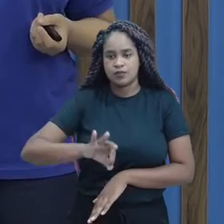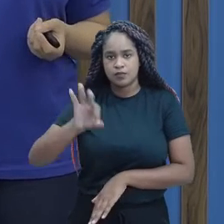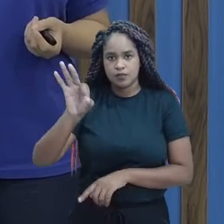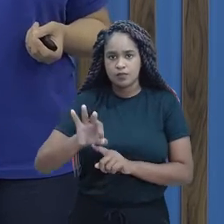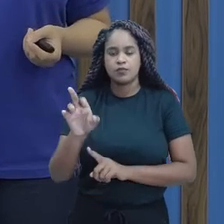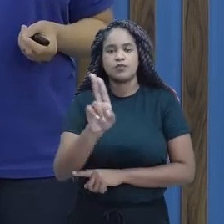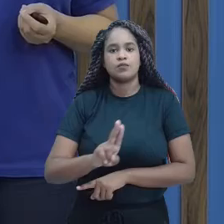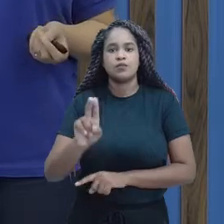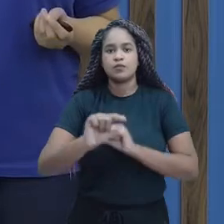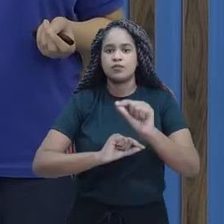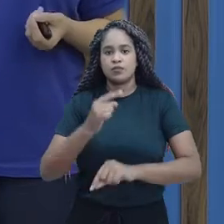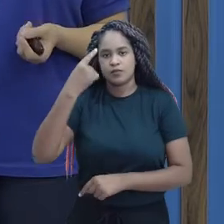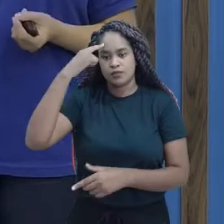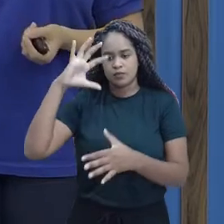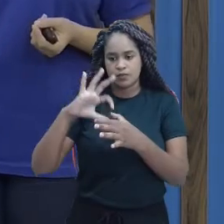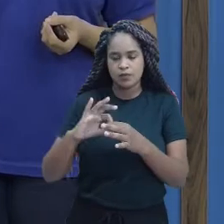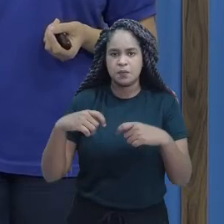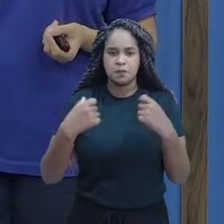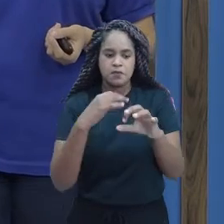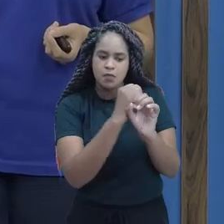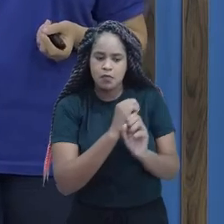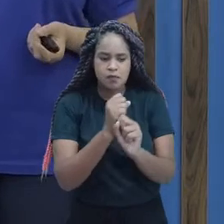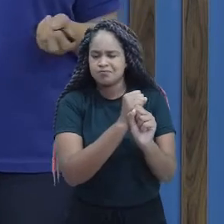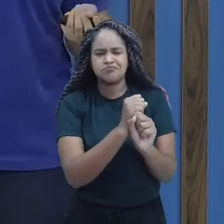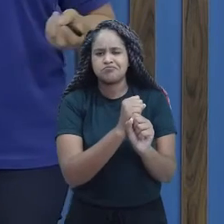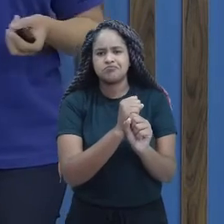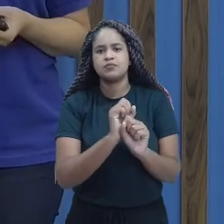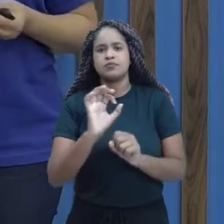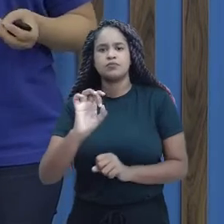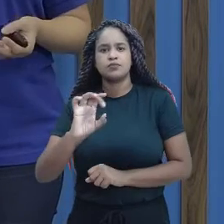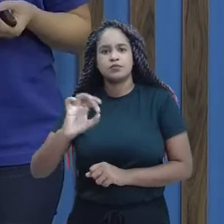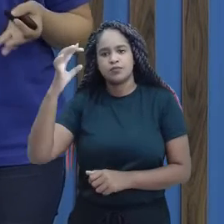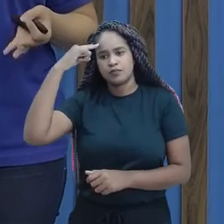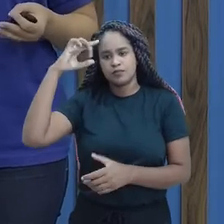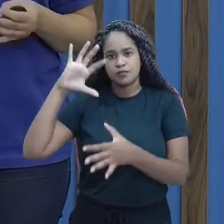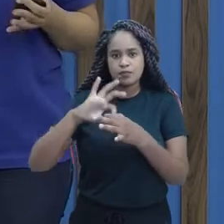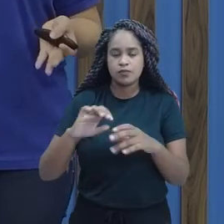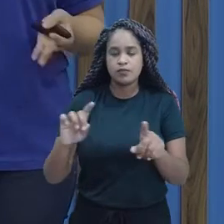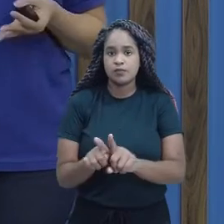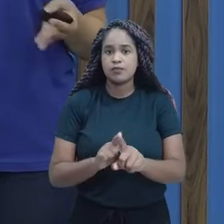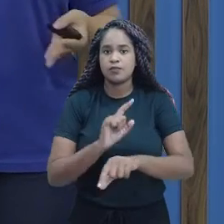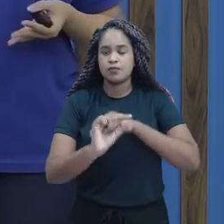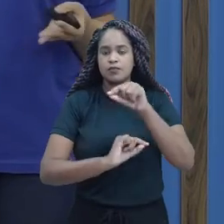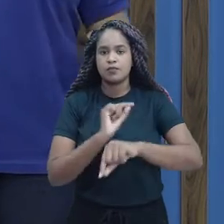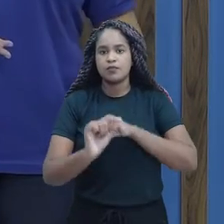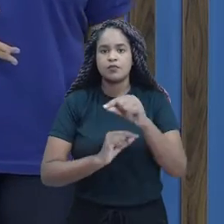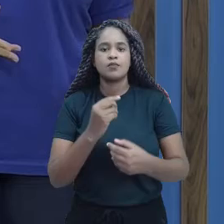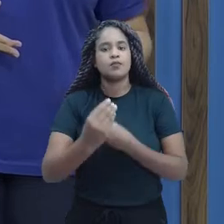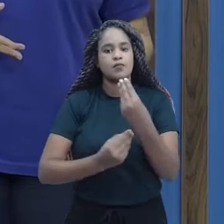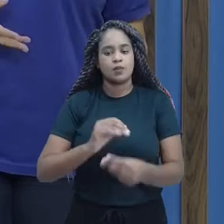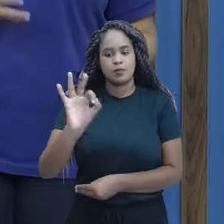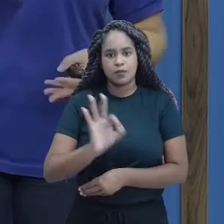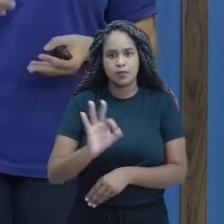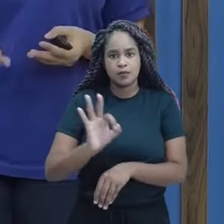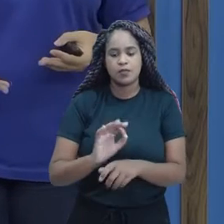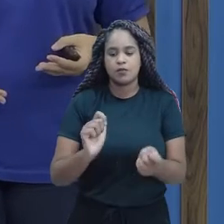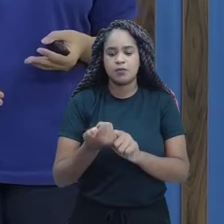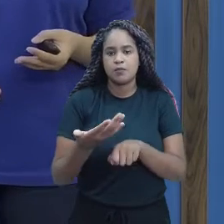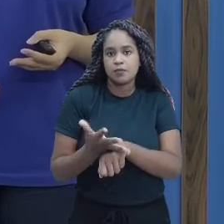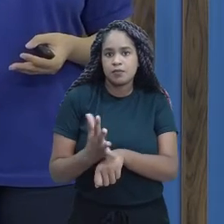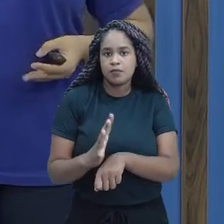parte lógica, sem necessariamente fazer o cálculo. Depois a gente trabalhou com uma ideia de trabalhar com a relação de porcentagem, né? E